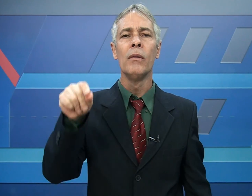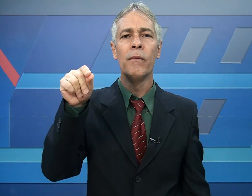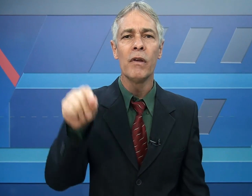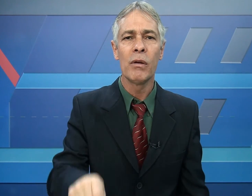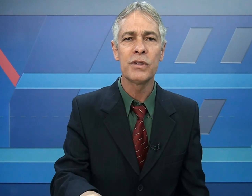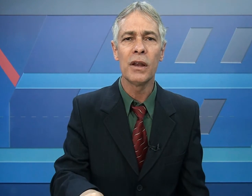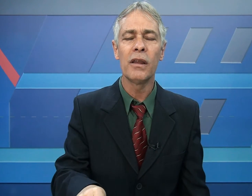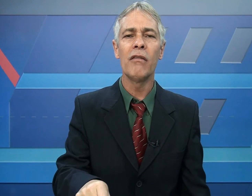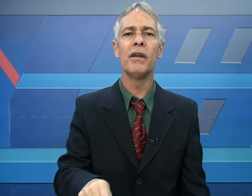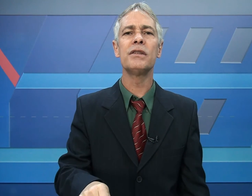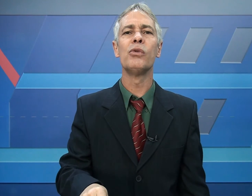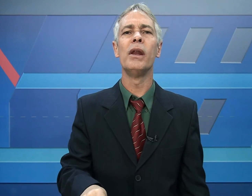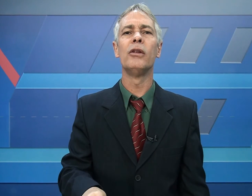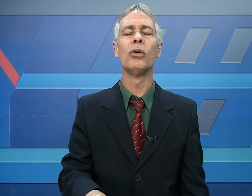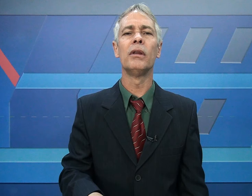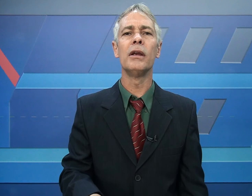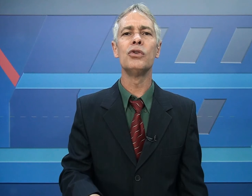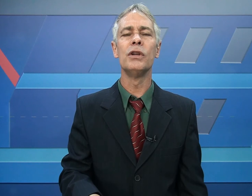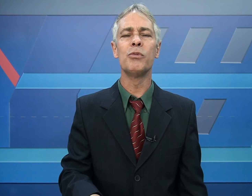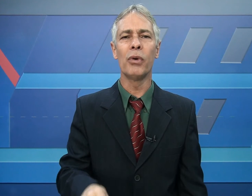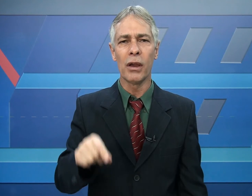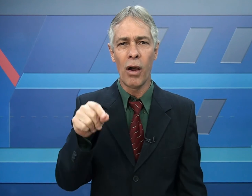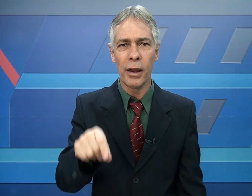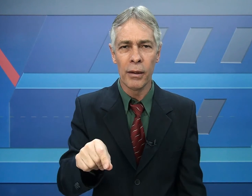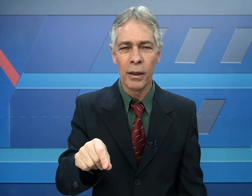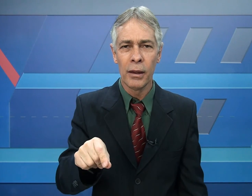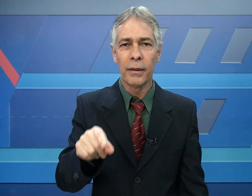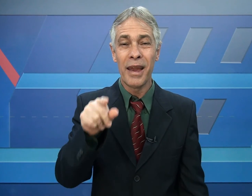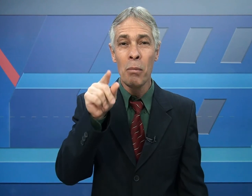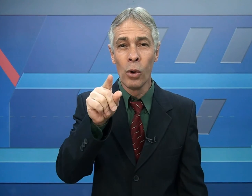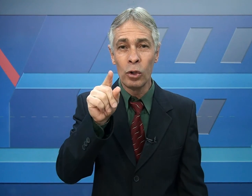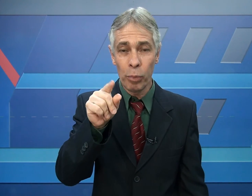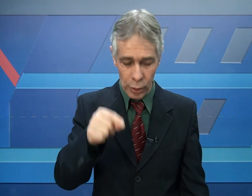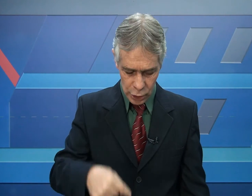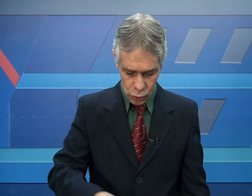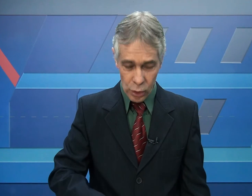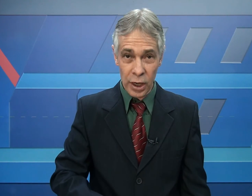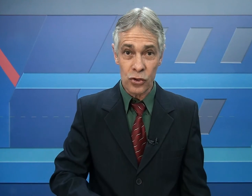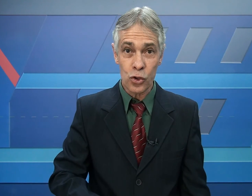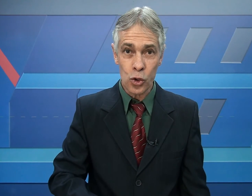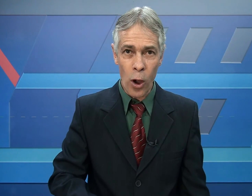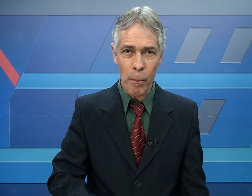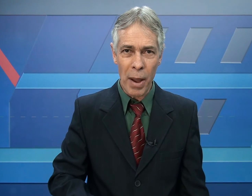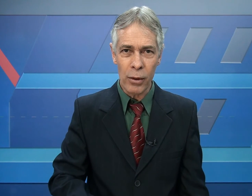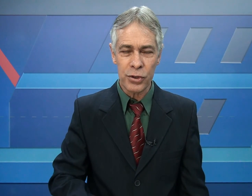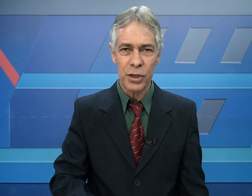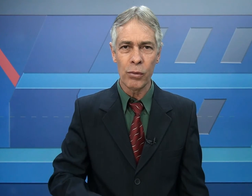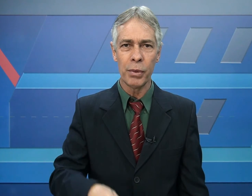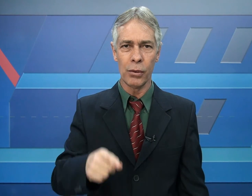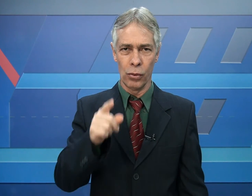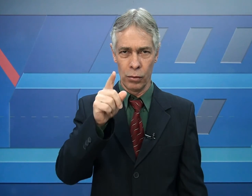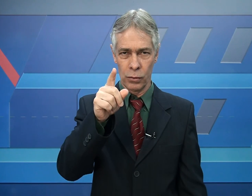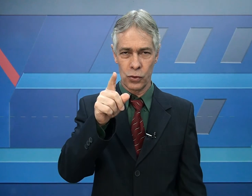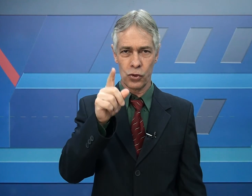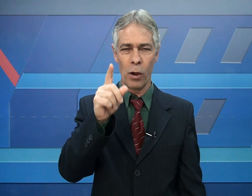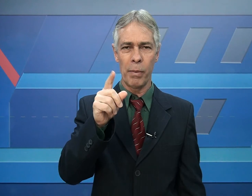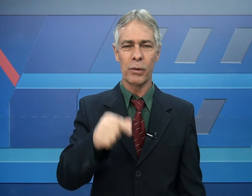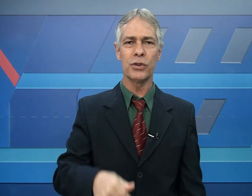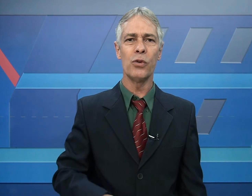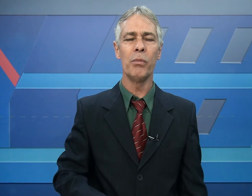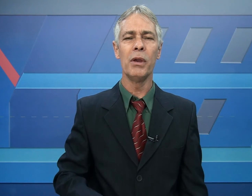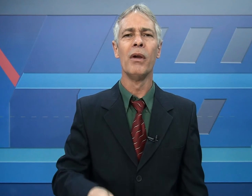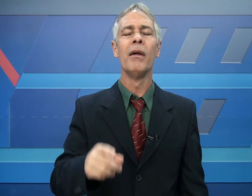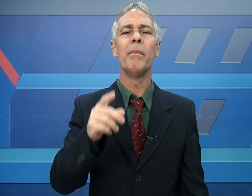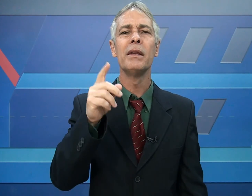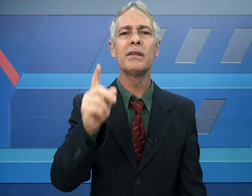juízo, vamos tentar ver se o eleitor tem juízo. Porque, olha, tem muito político olhando só para o seu umbigo, só para o